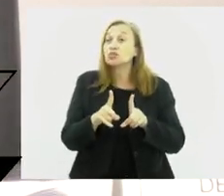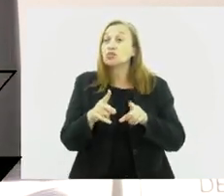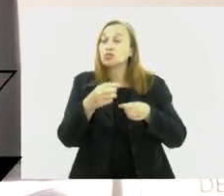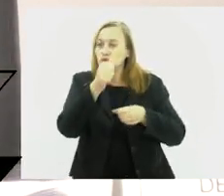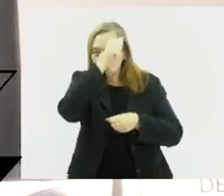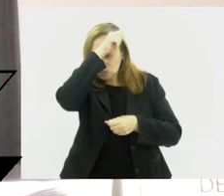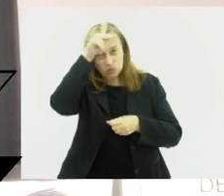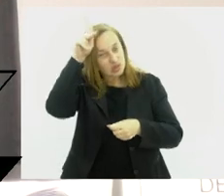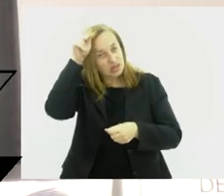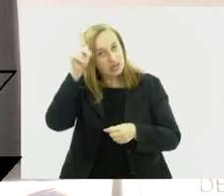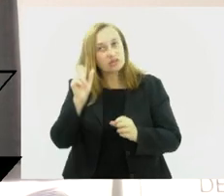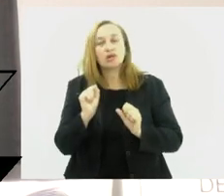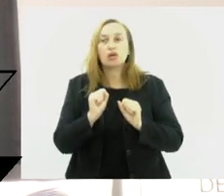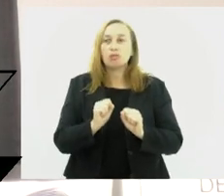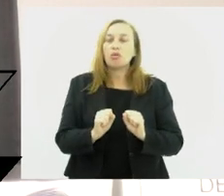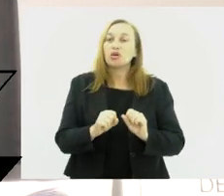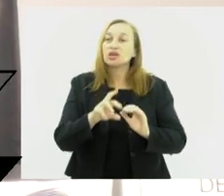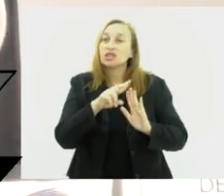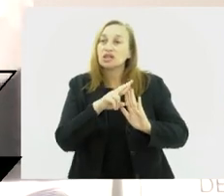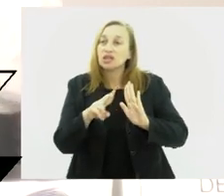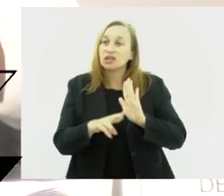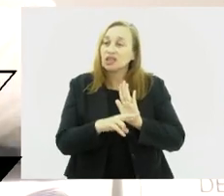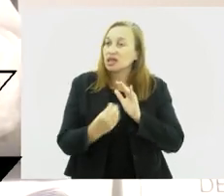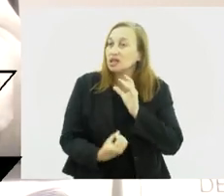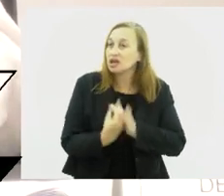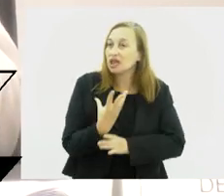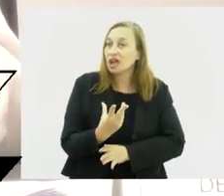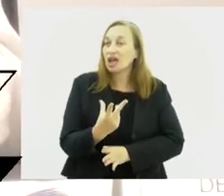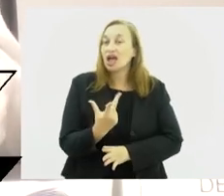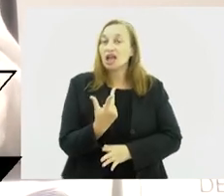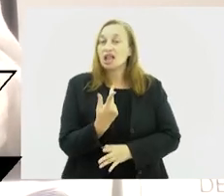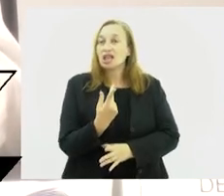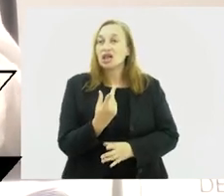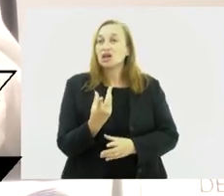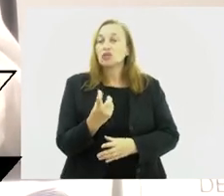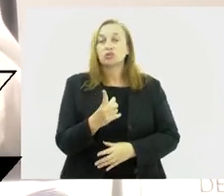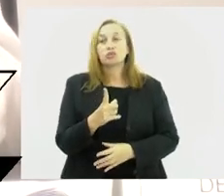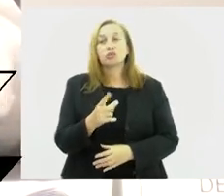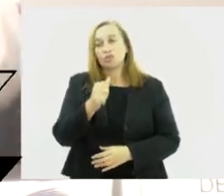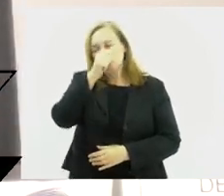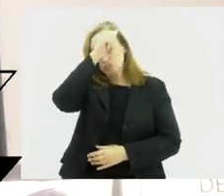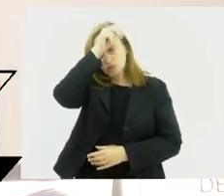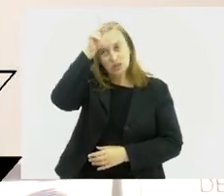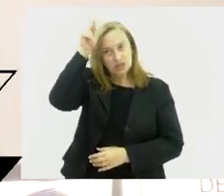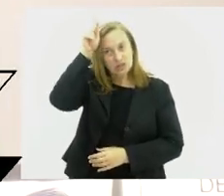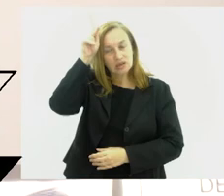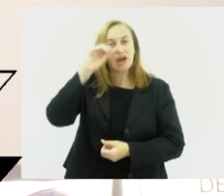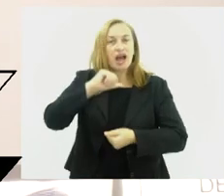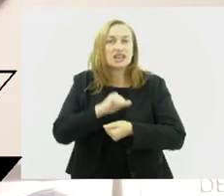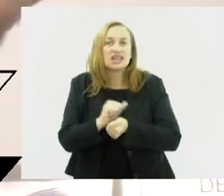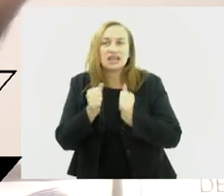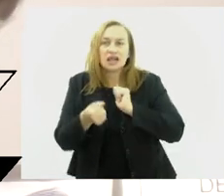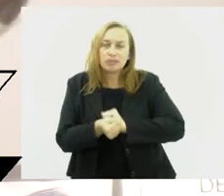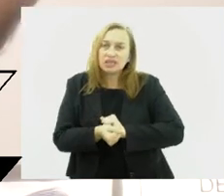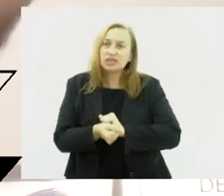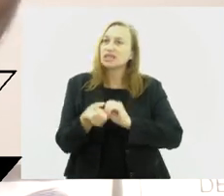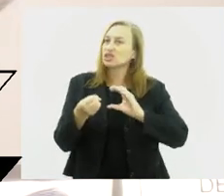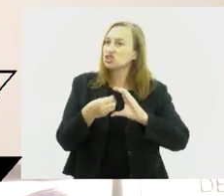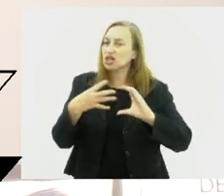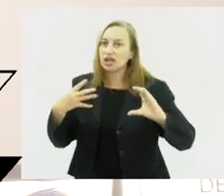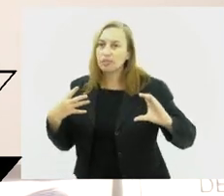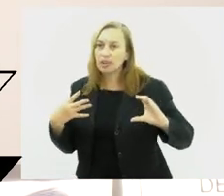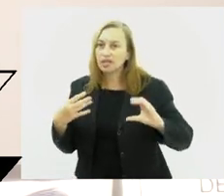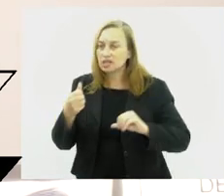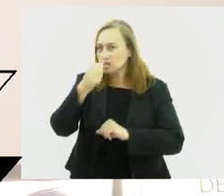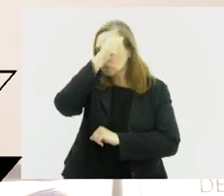podem e devem estabelecer normas dentro da sua autonomia municipal, adaptando as características do